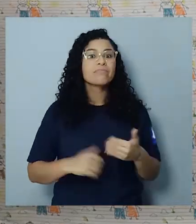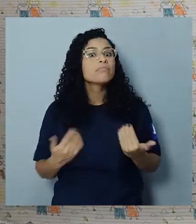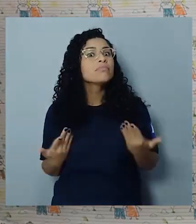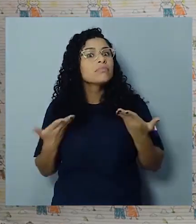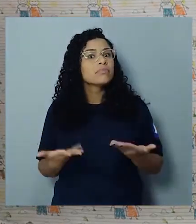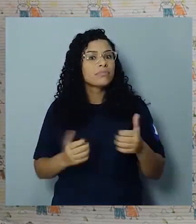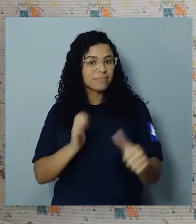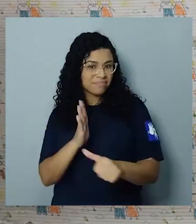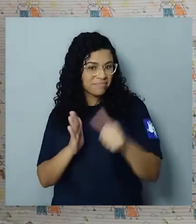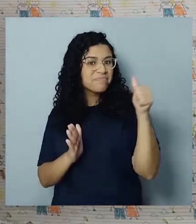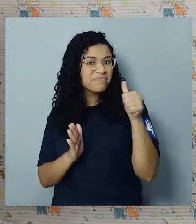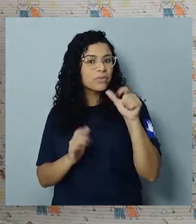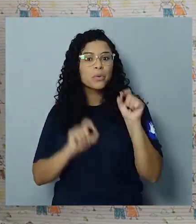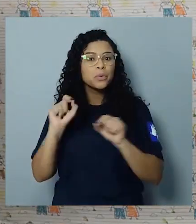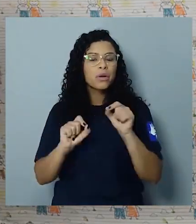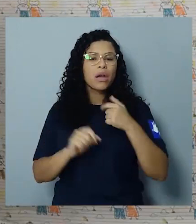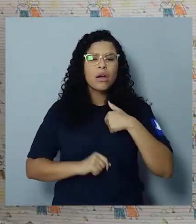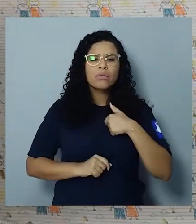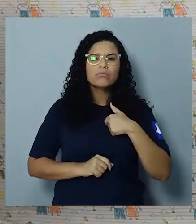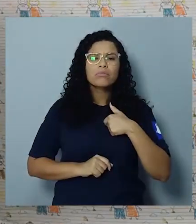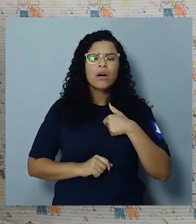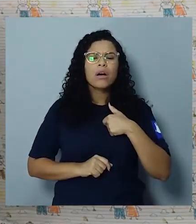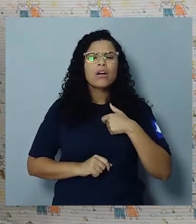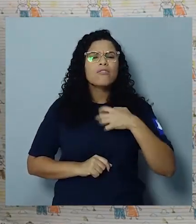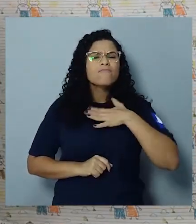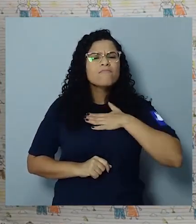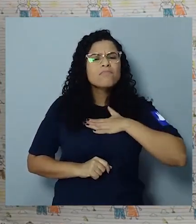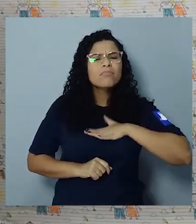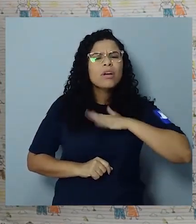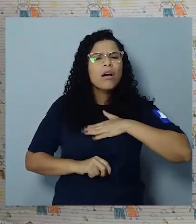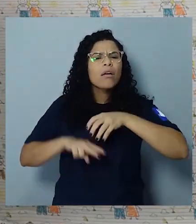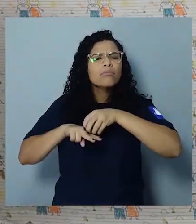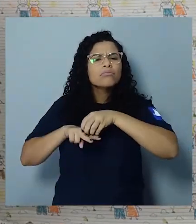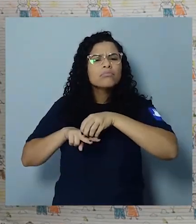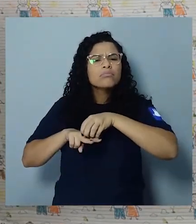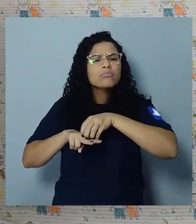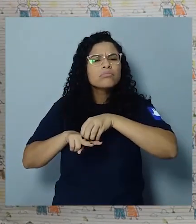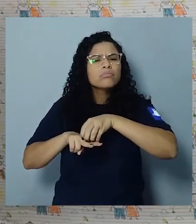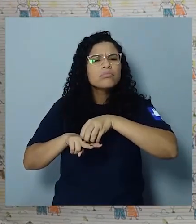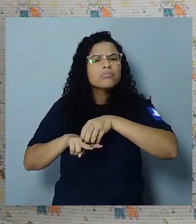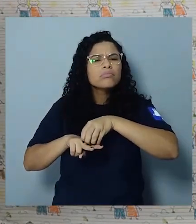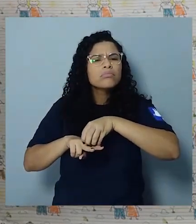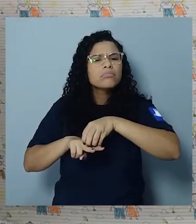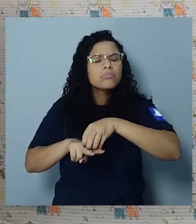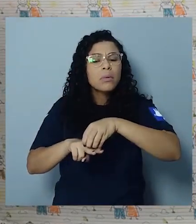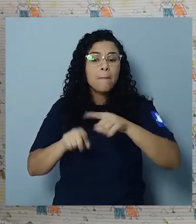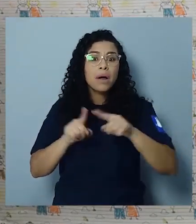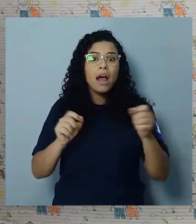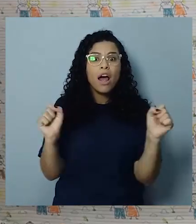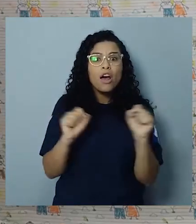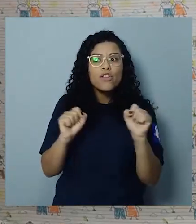pô aprender é que eu ando bem devagar mas adoro